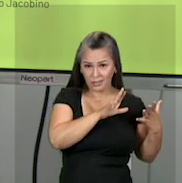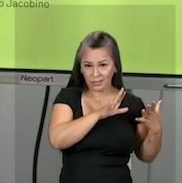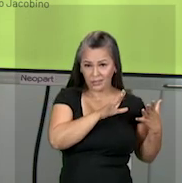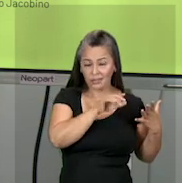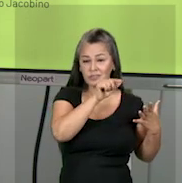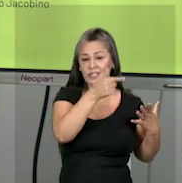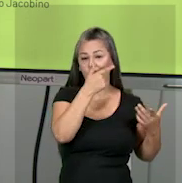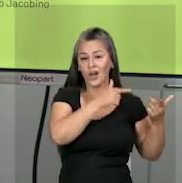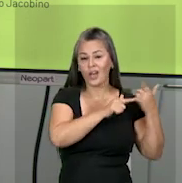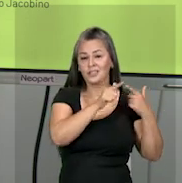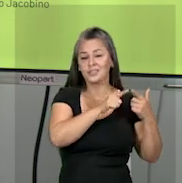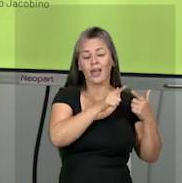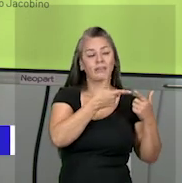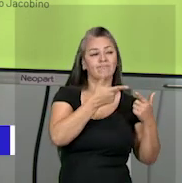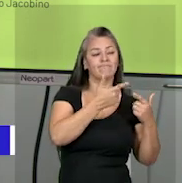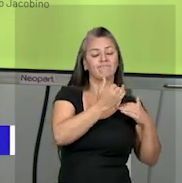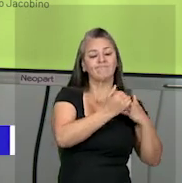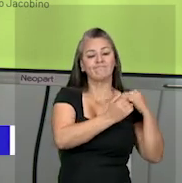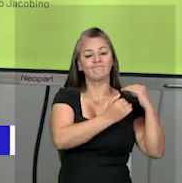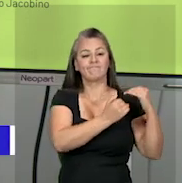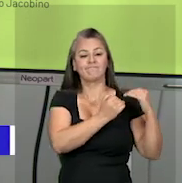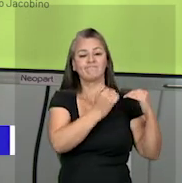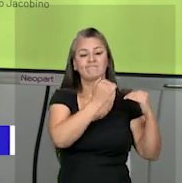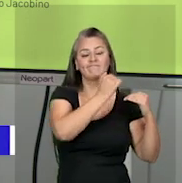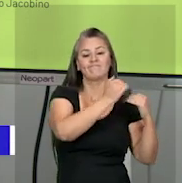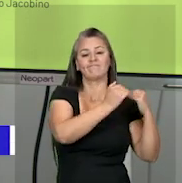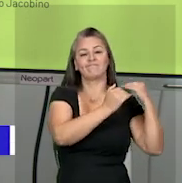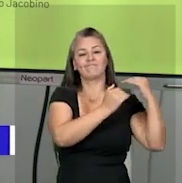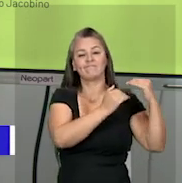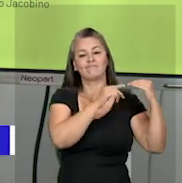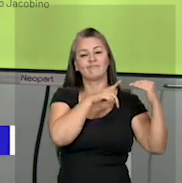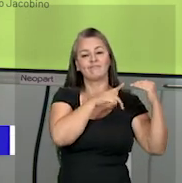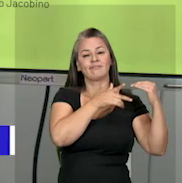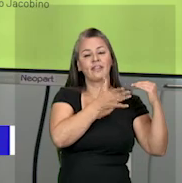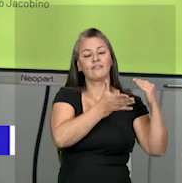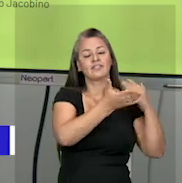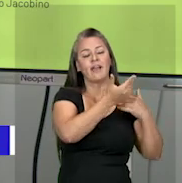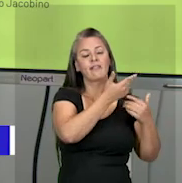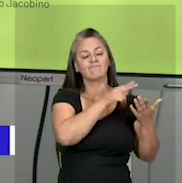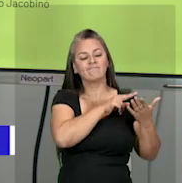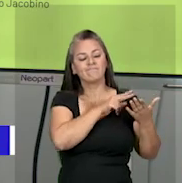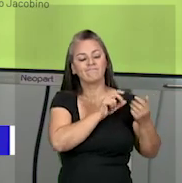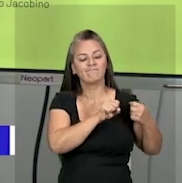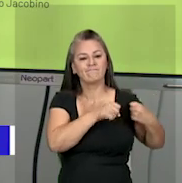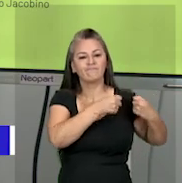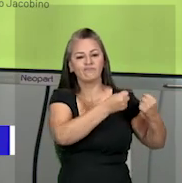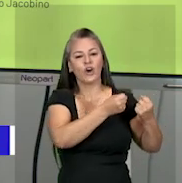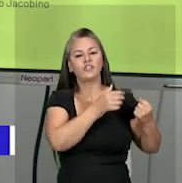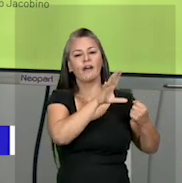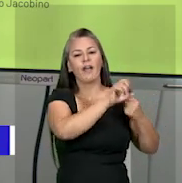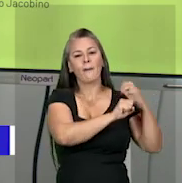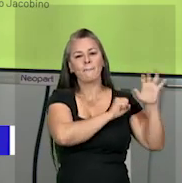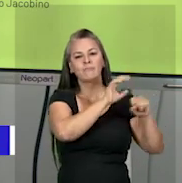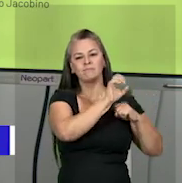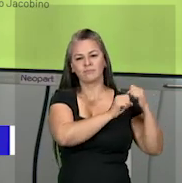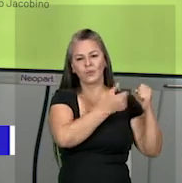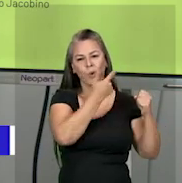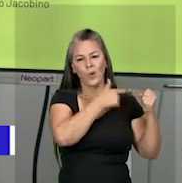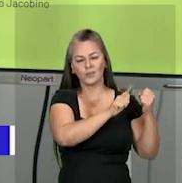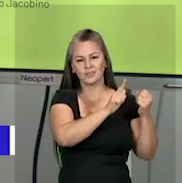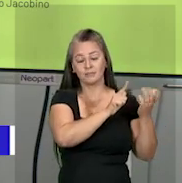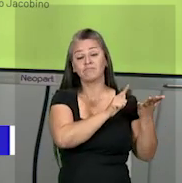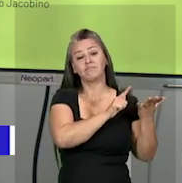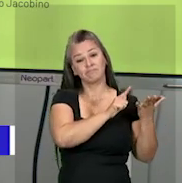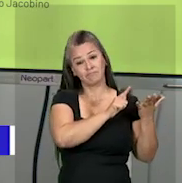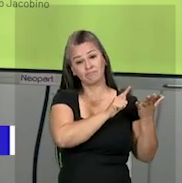consegue construir o seu caminho e aquilo que você vai ganhar vai ser de acordo com o seu esforço e com o que você merece, né? E eles defendiam,